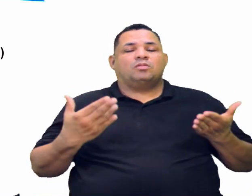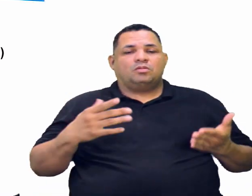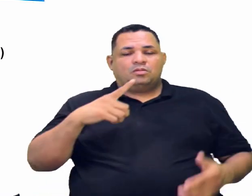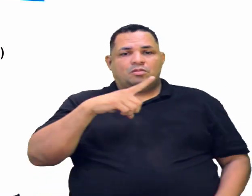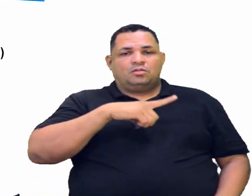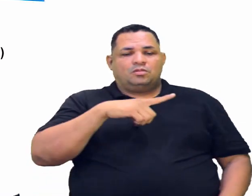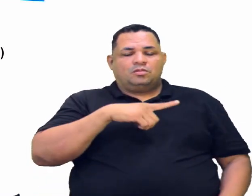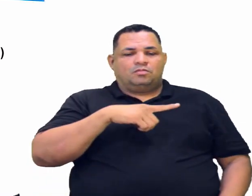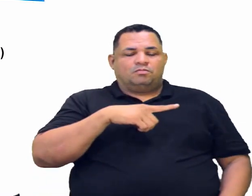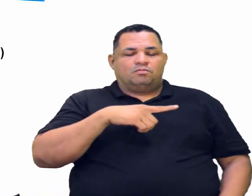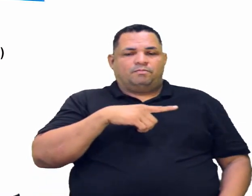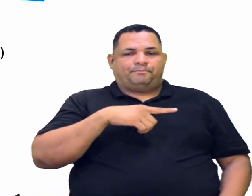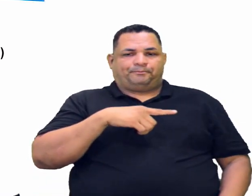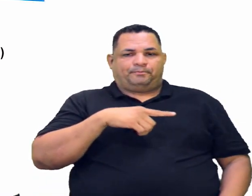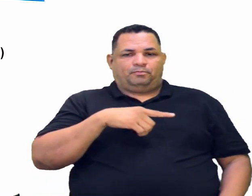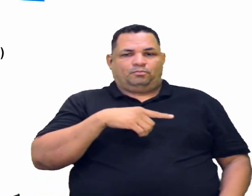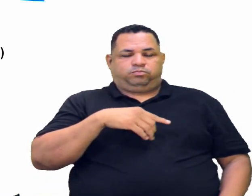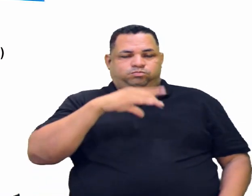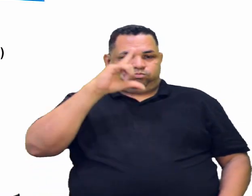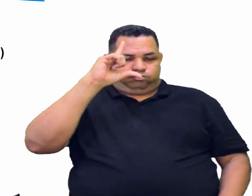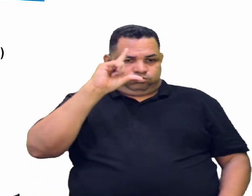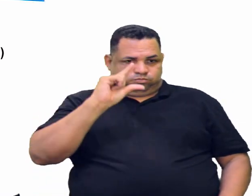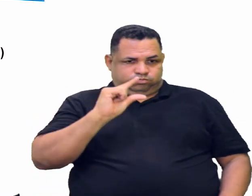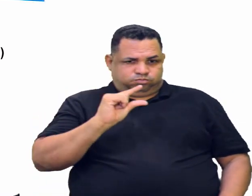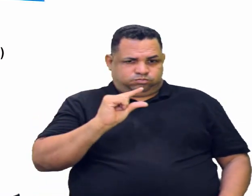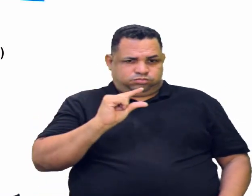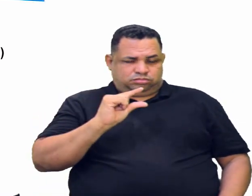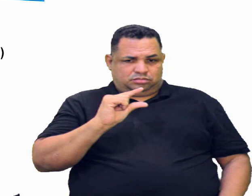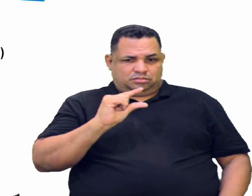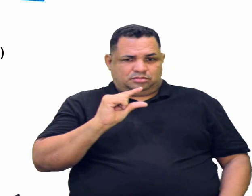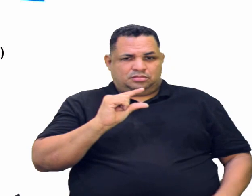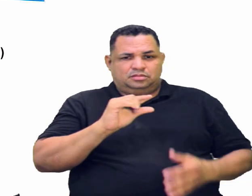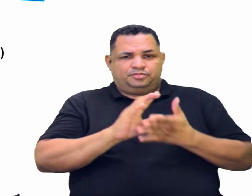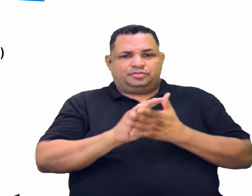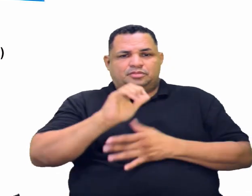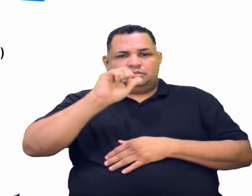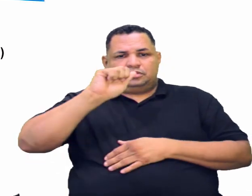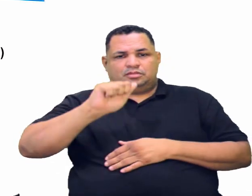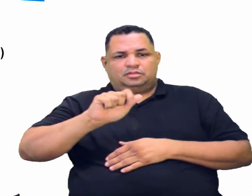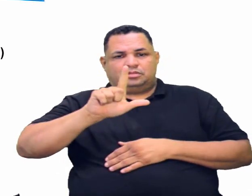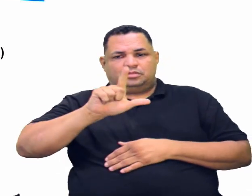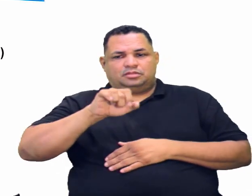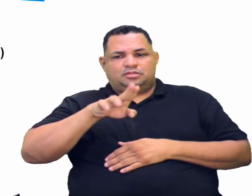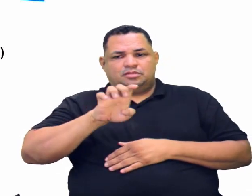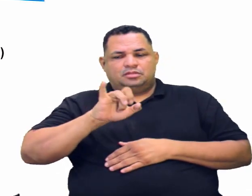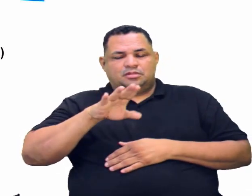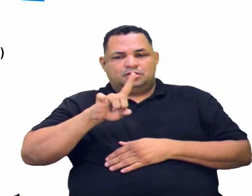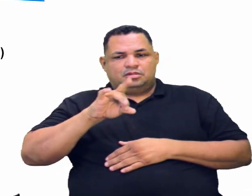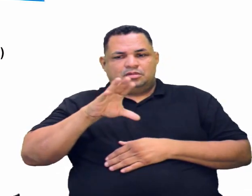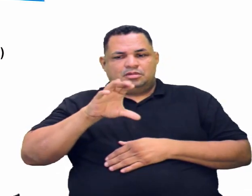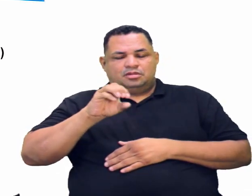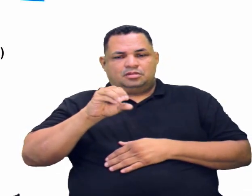tiver a redução em aldeídos,